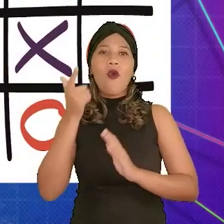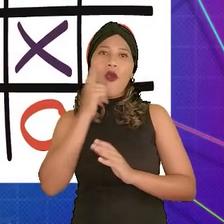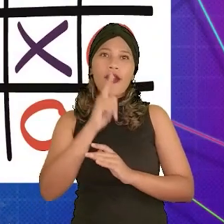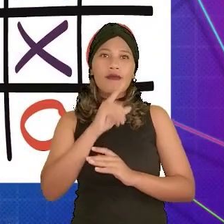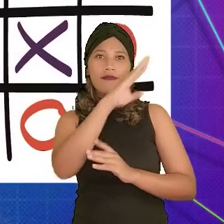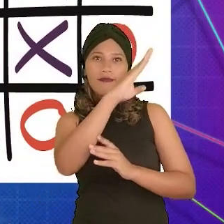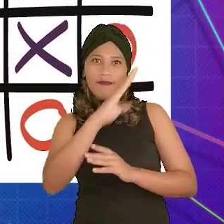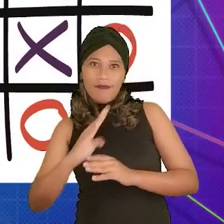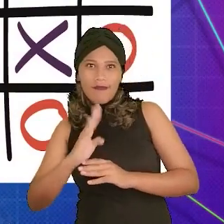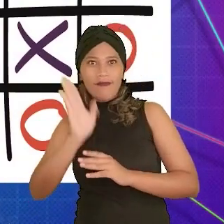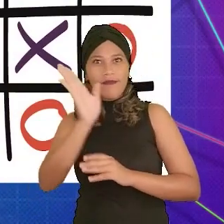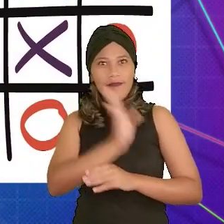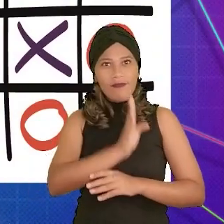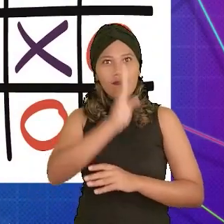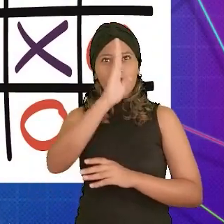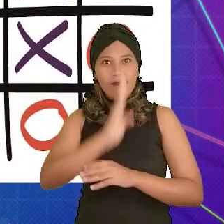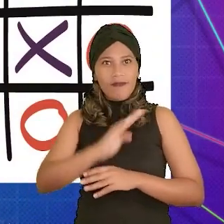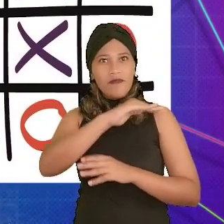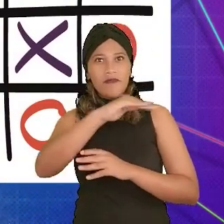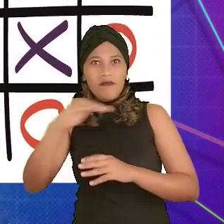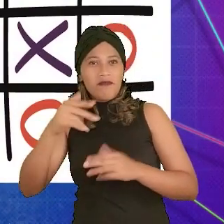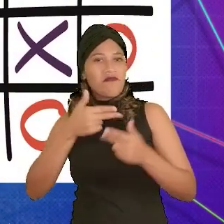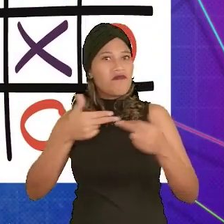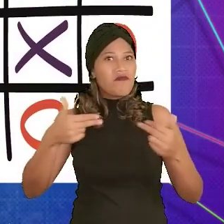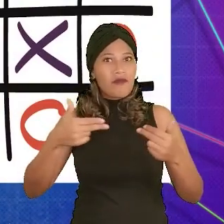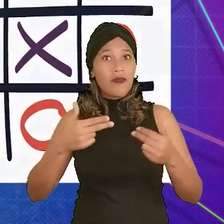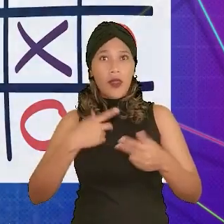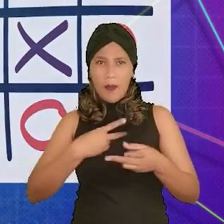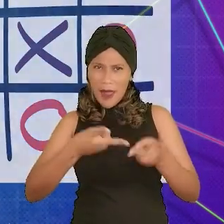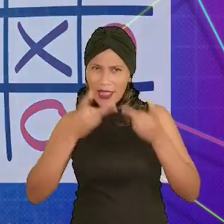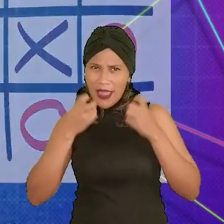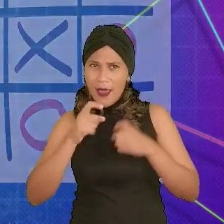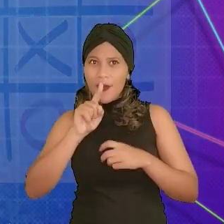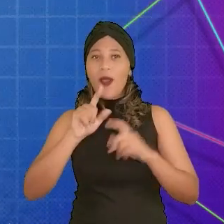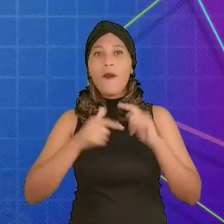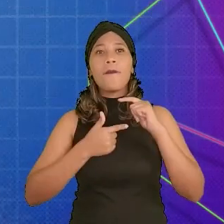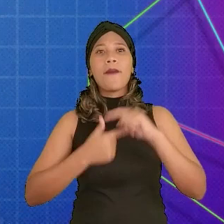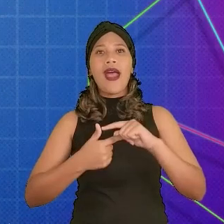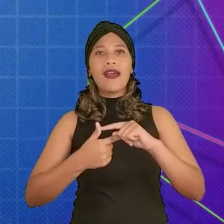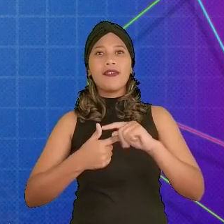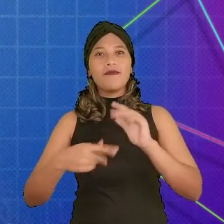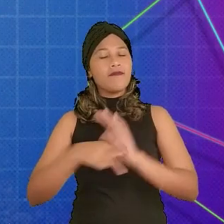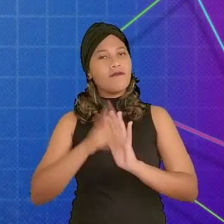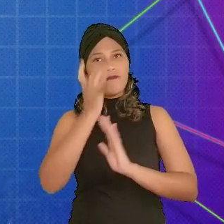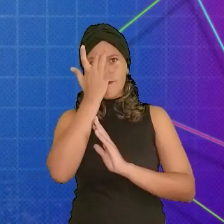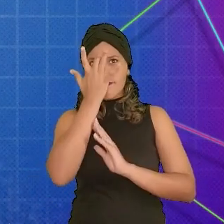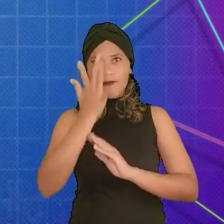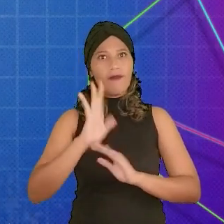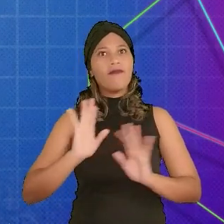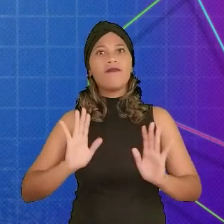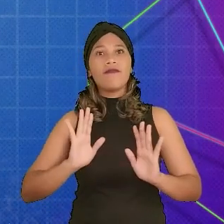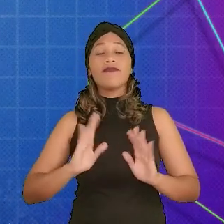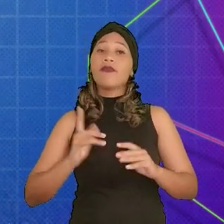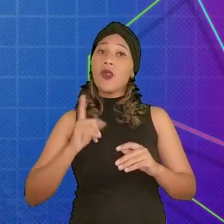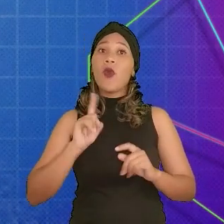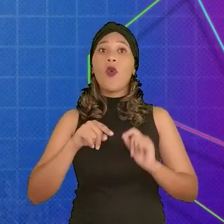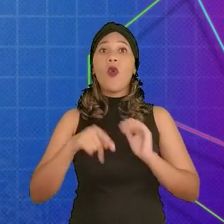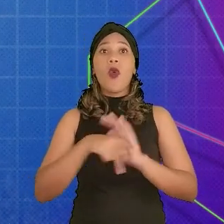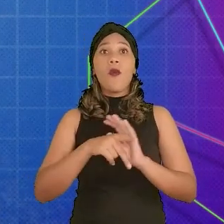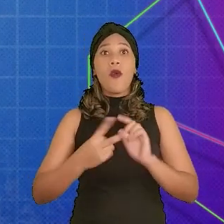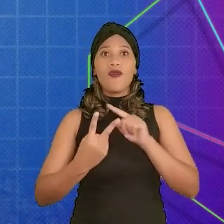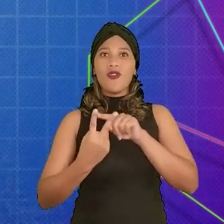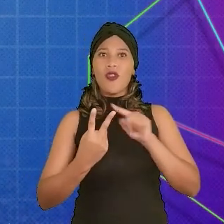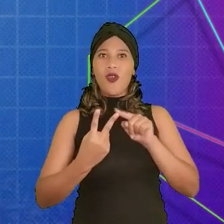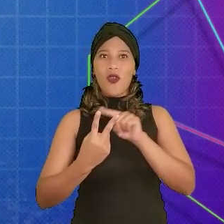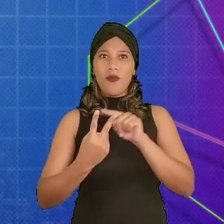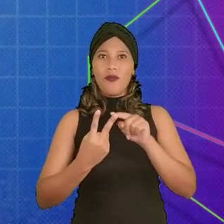sequência de 3 casas sem obstrução de outro jogador. Você percebe ali padrões facilmente. Tanto é que geralmente quando